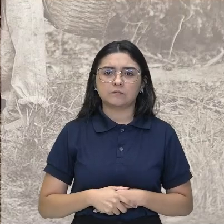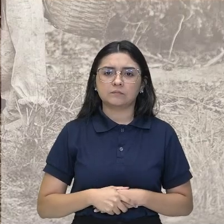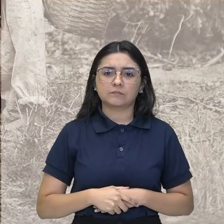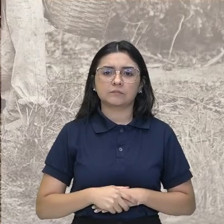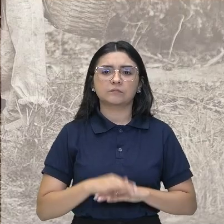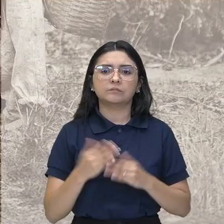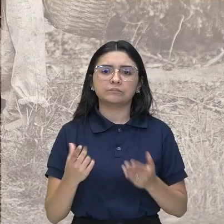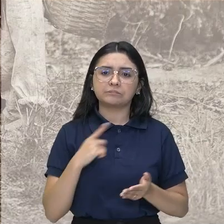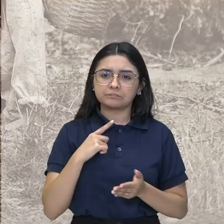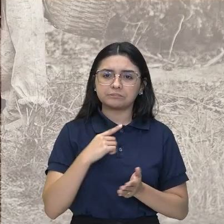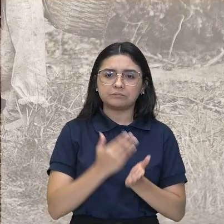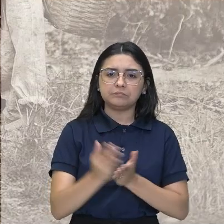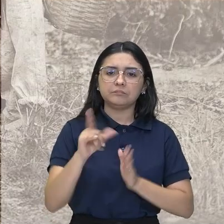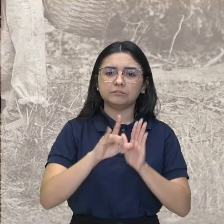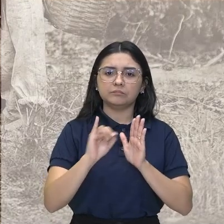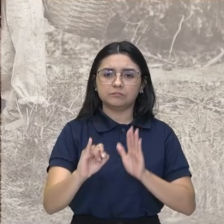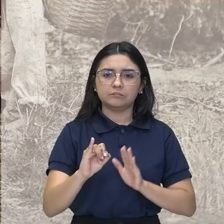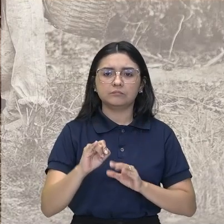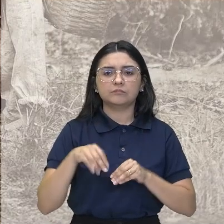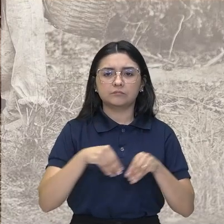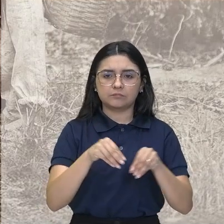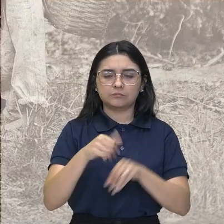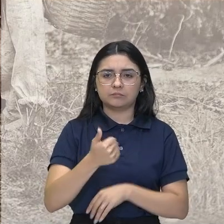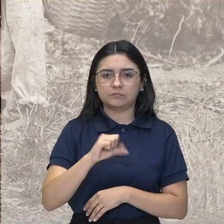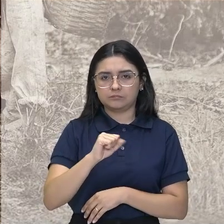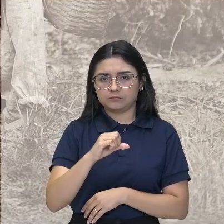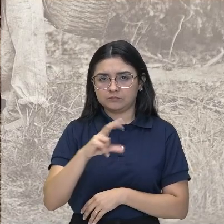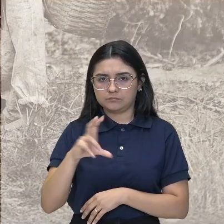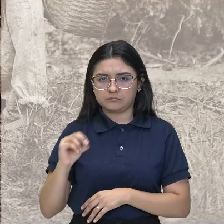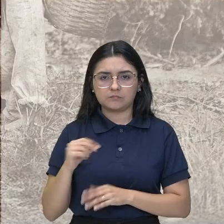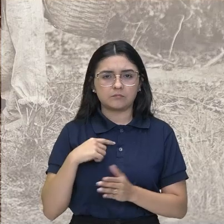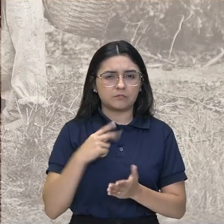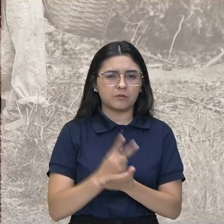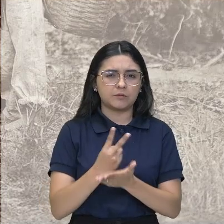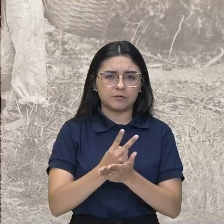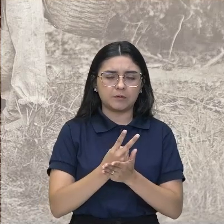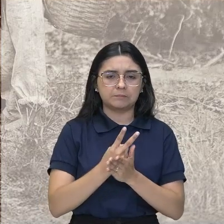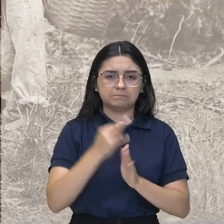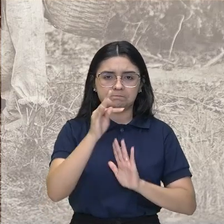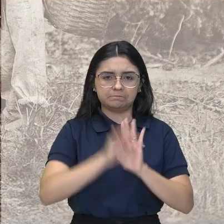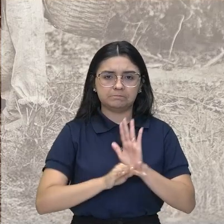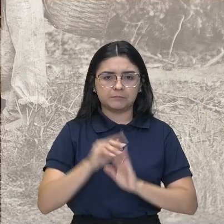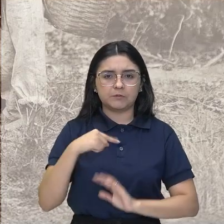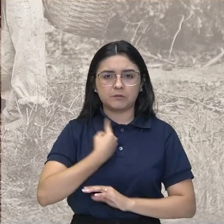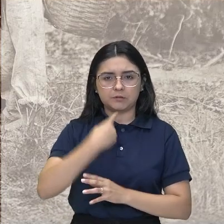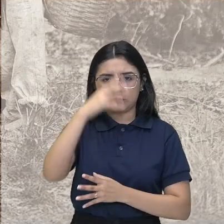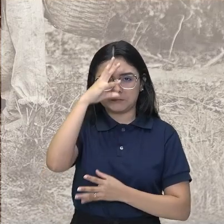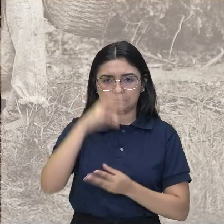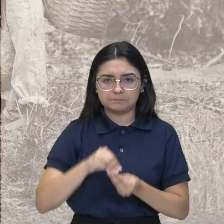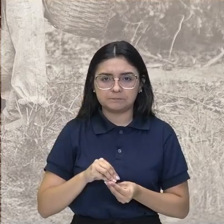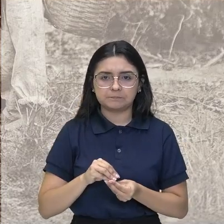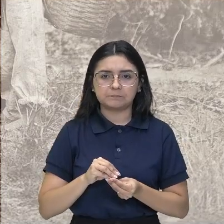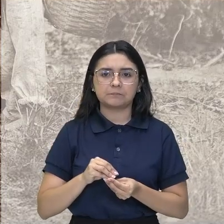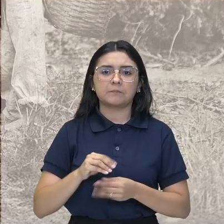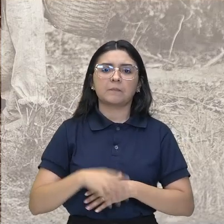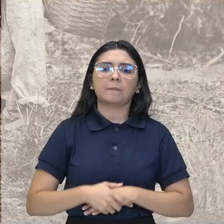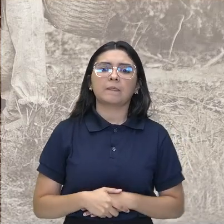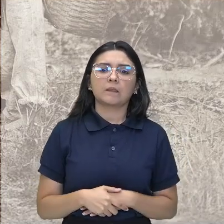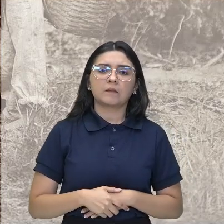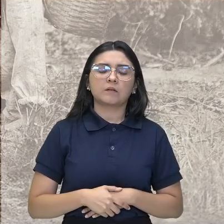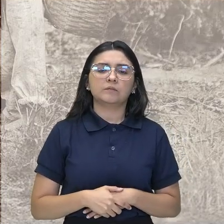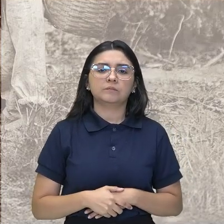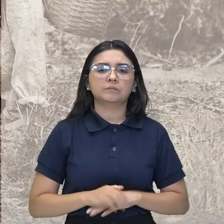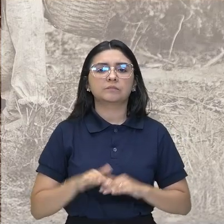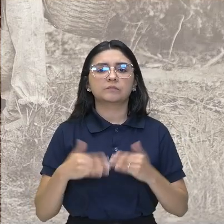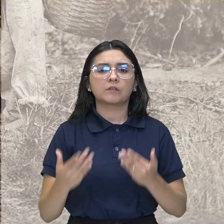1850. Vamos continuar com o texto para a gente entender esse processo. Vamos lá. Sendo um fruto de